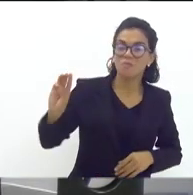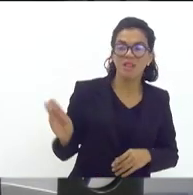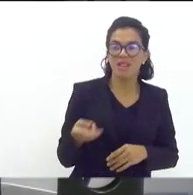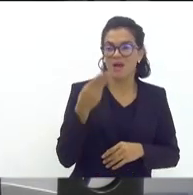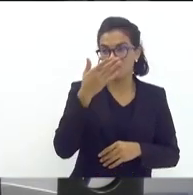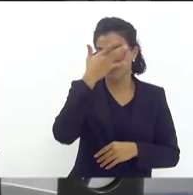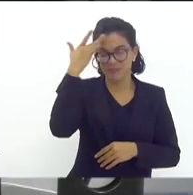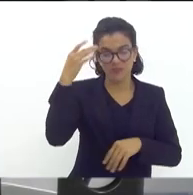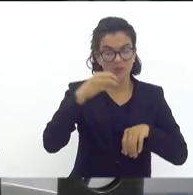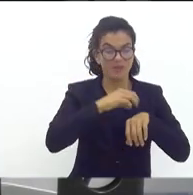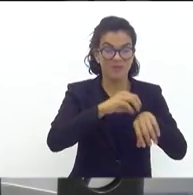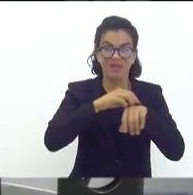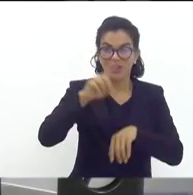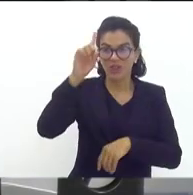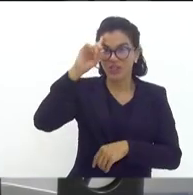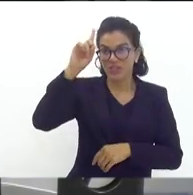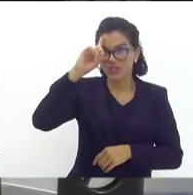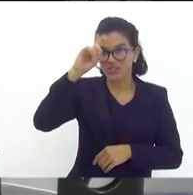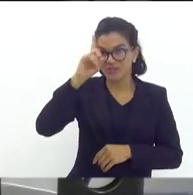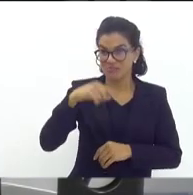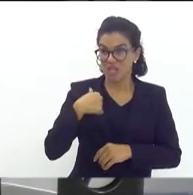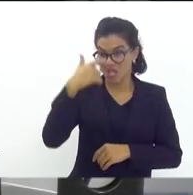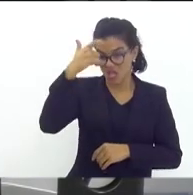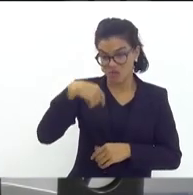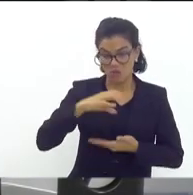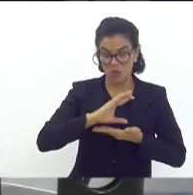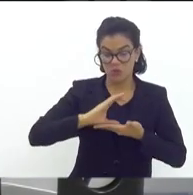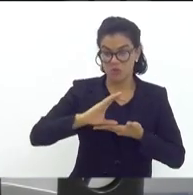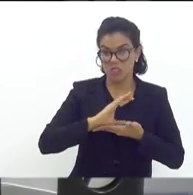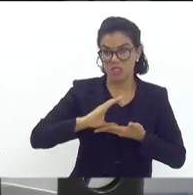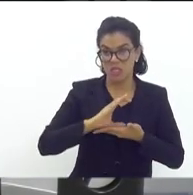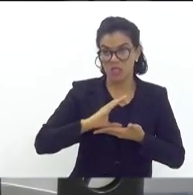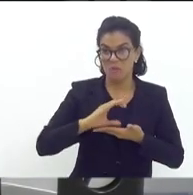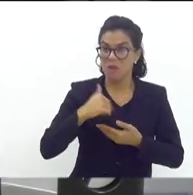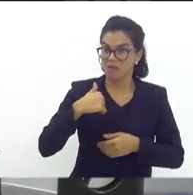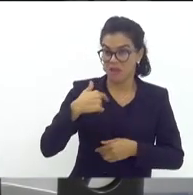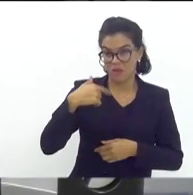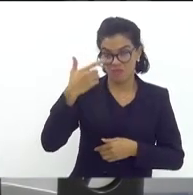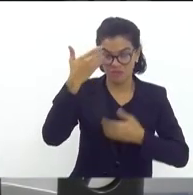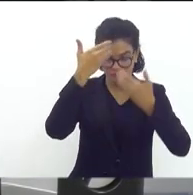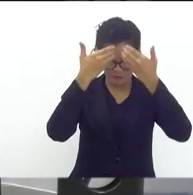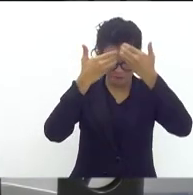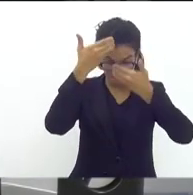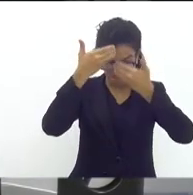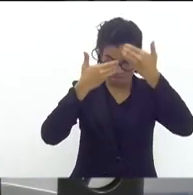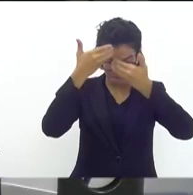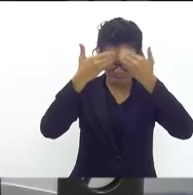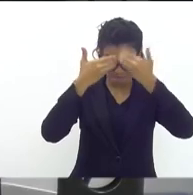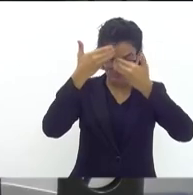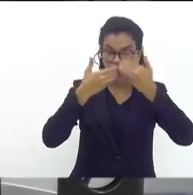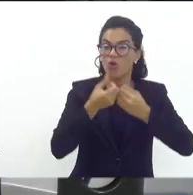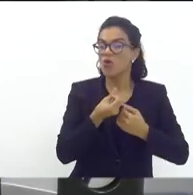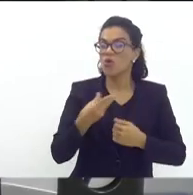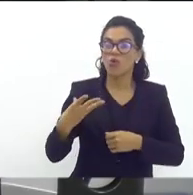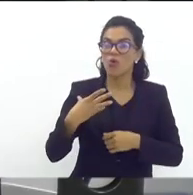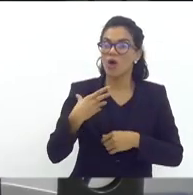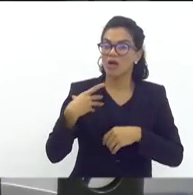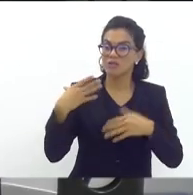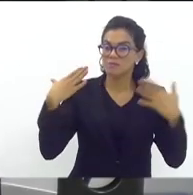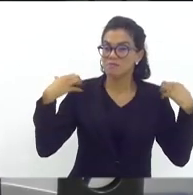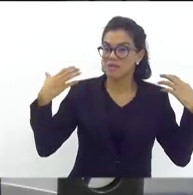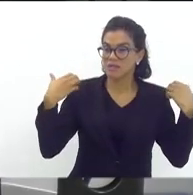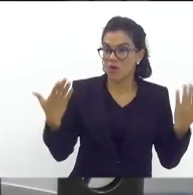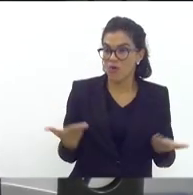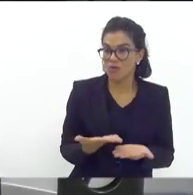passageiros transportado dia eu sou Conselheiro da getransp não mas tem mais ou menos os números da cabeça então quantos passageiros a gente tem no Rio de Janeiro hoje